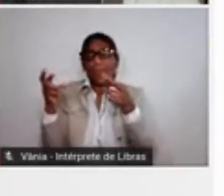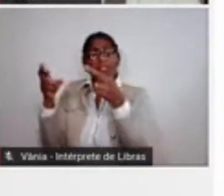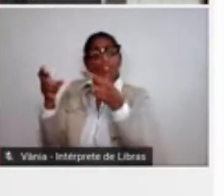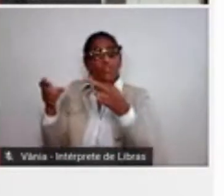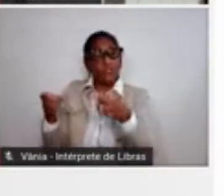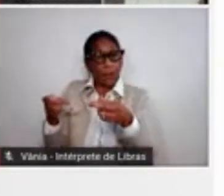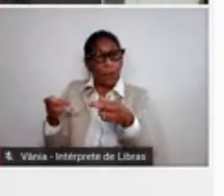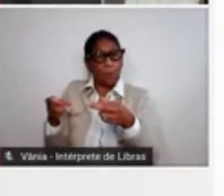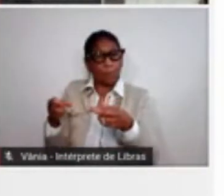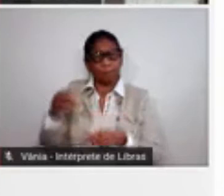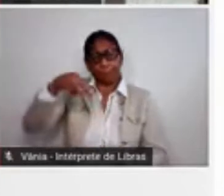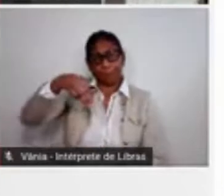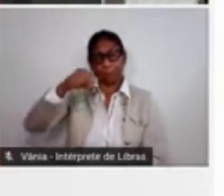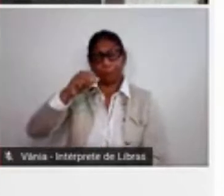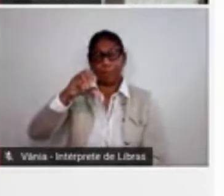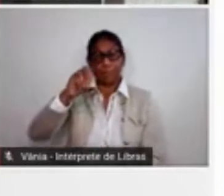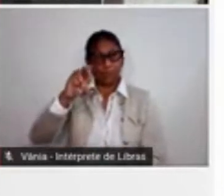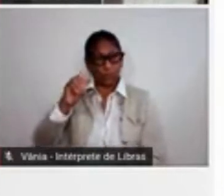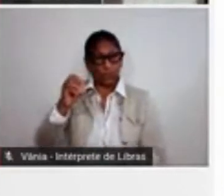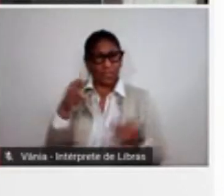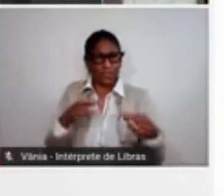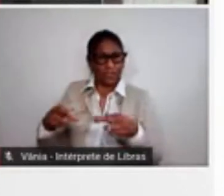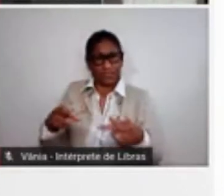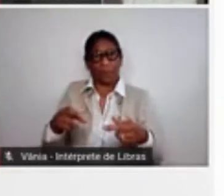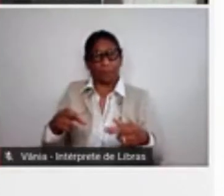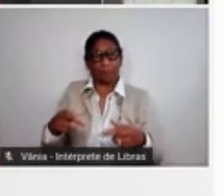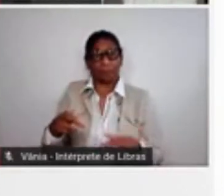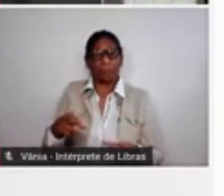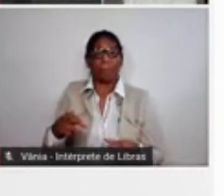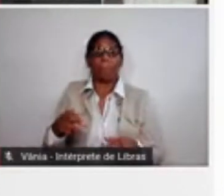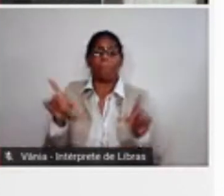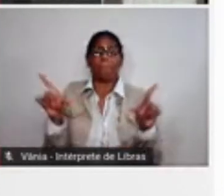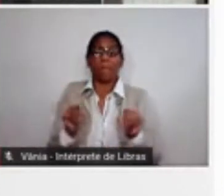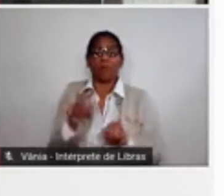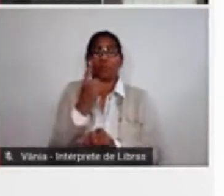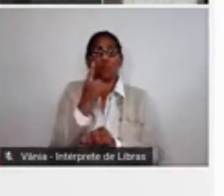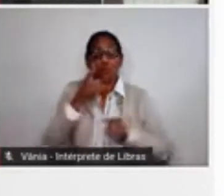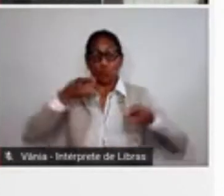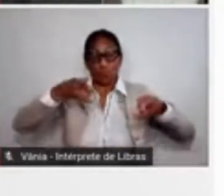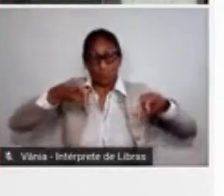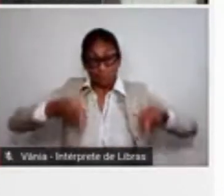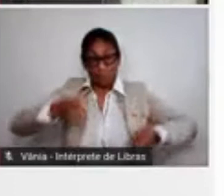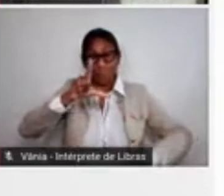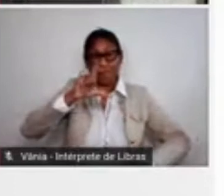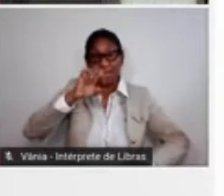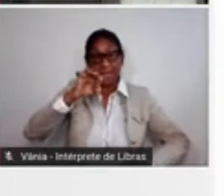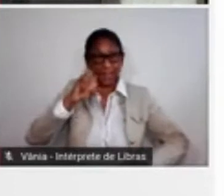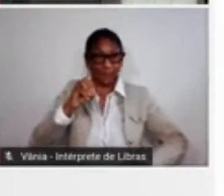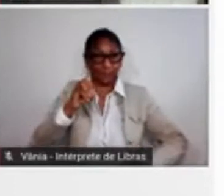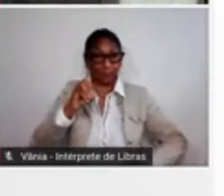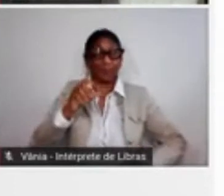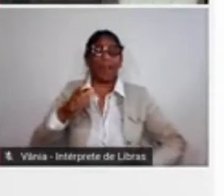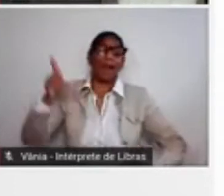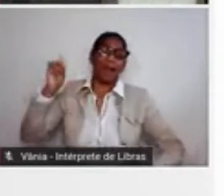da macro-região, que passou pela primeira vez a ter menos de um leito livre para cada leito ocupado Covid. Era um leito